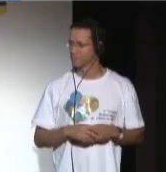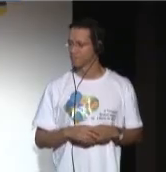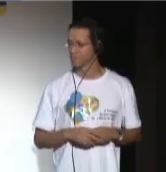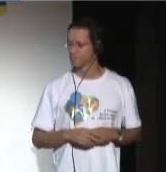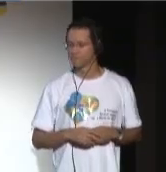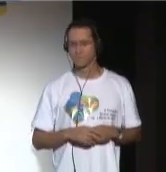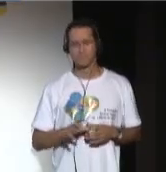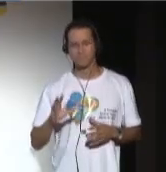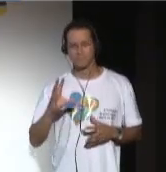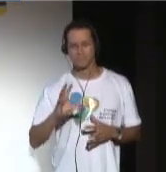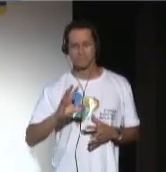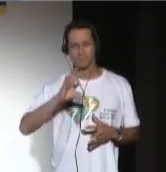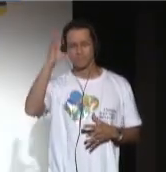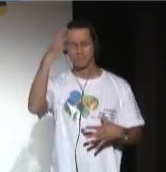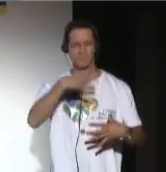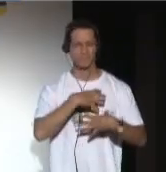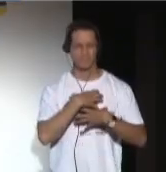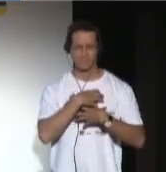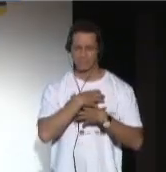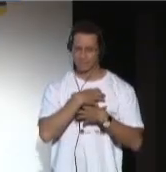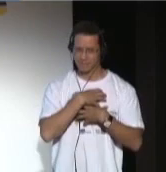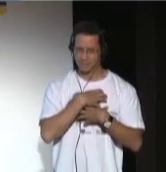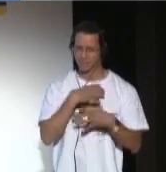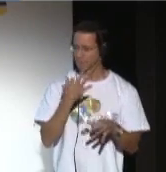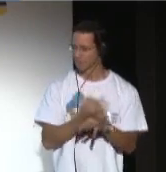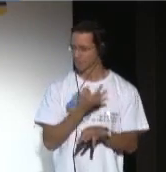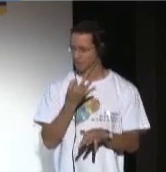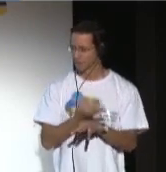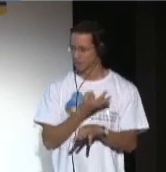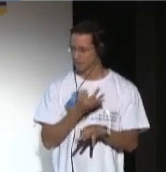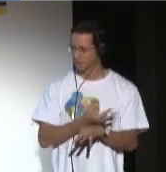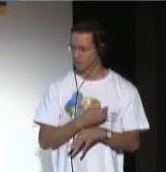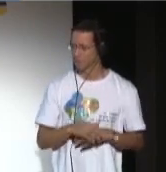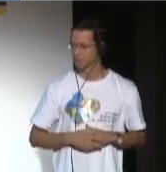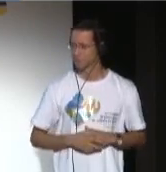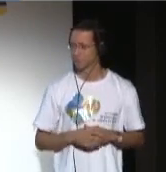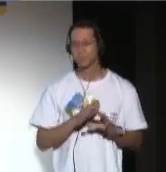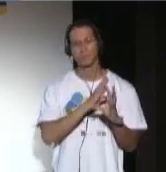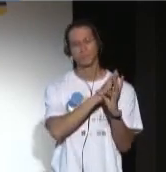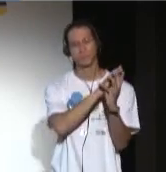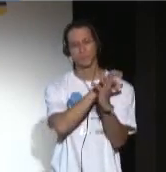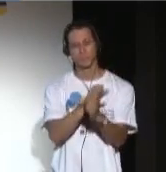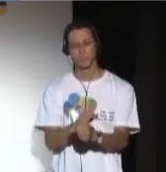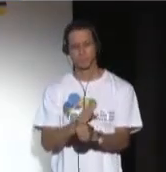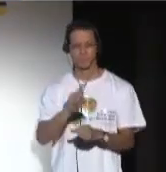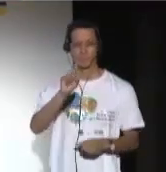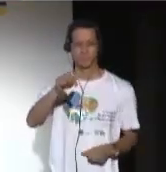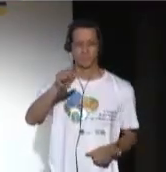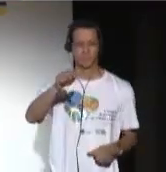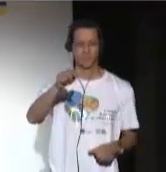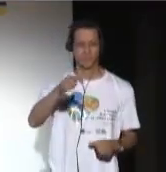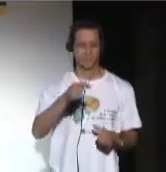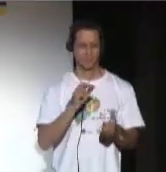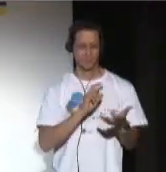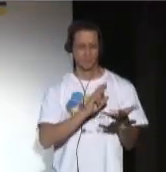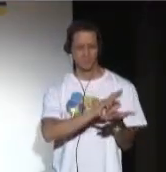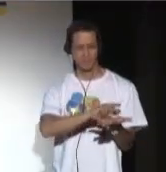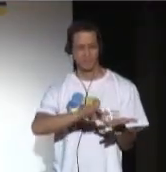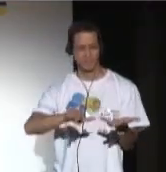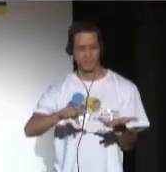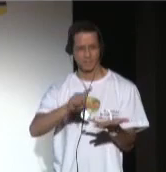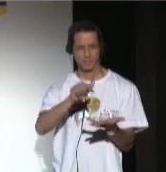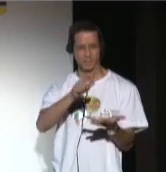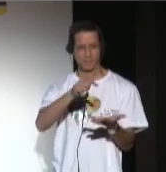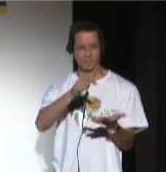Tolerância à frustração. Bom, são essas as bases. São 17